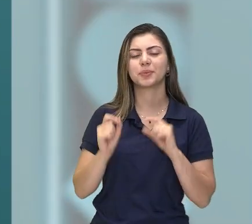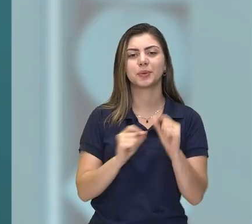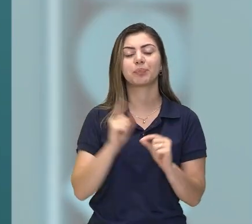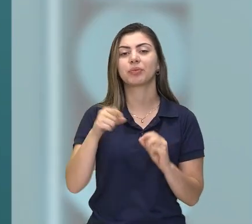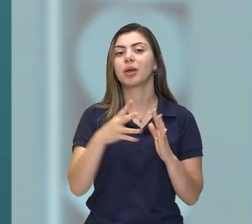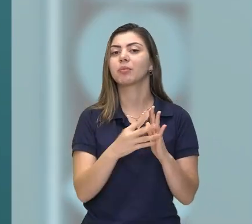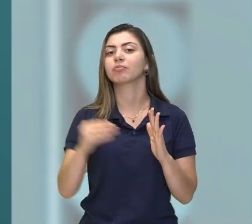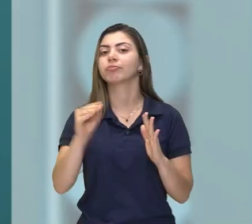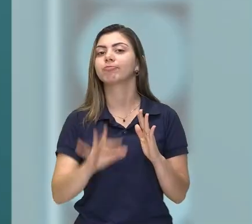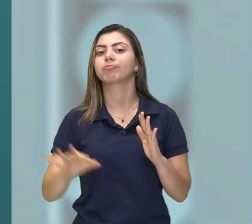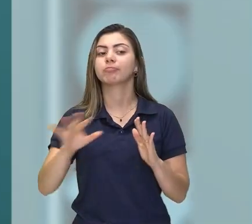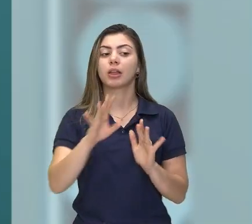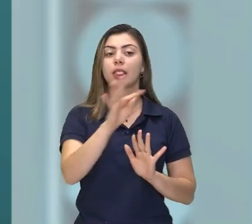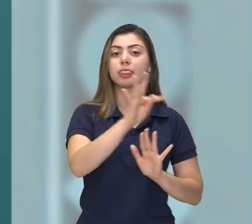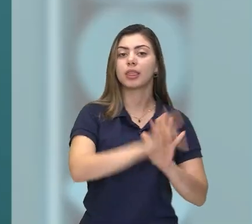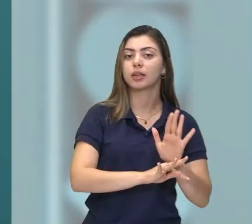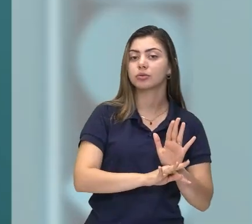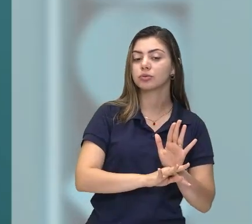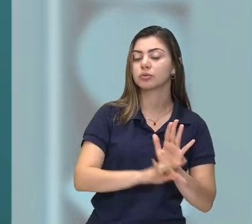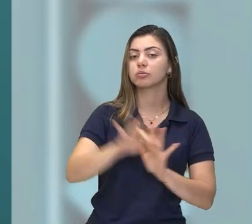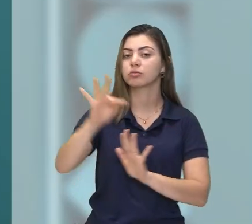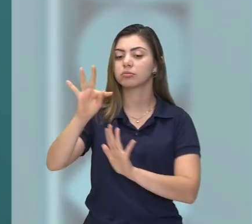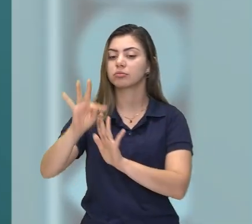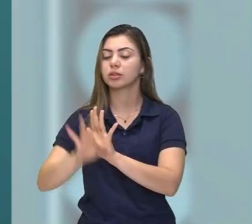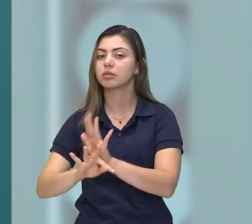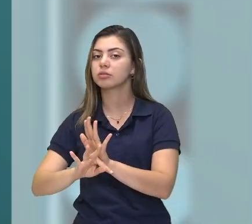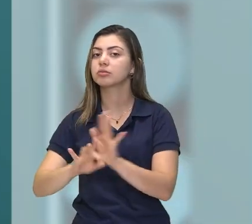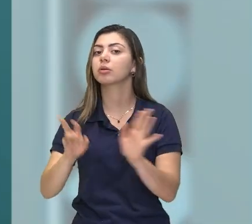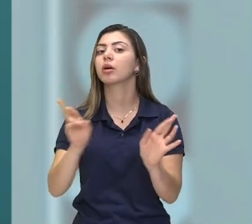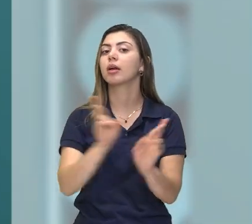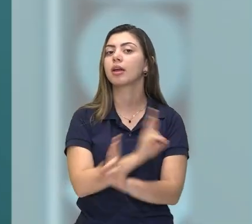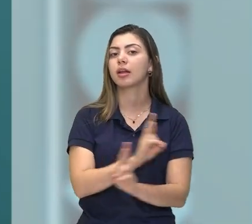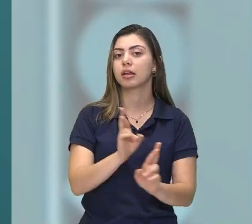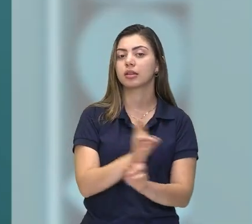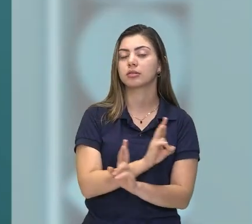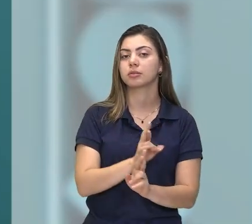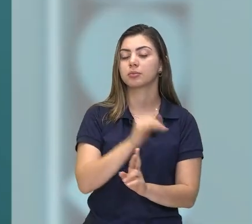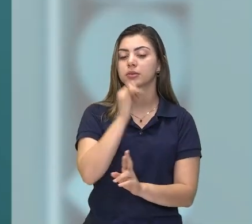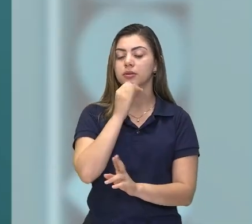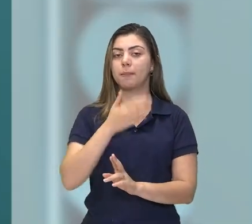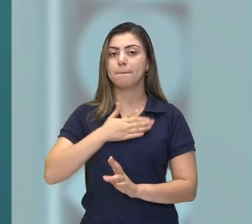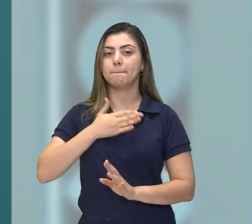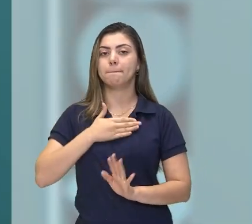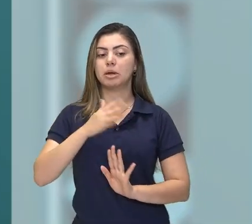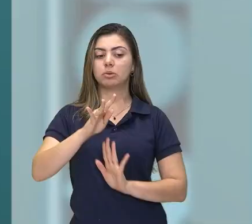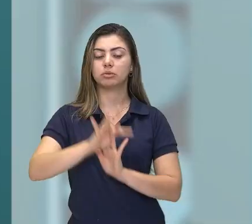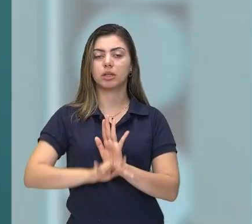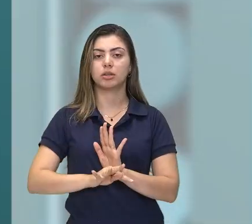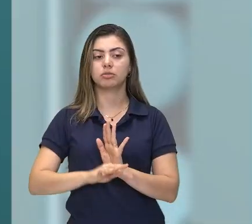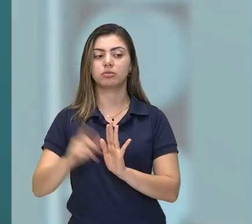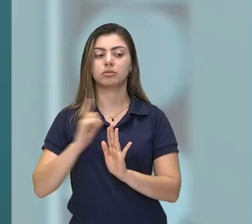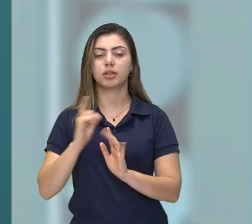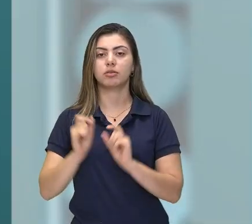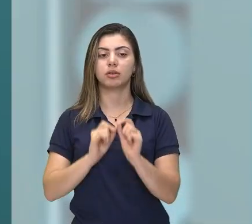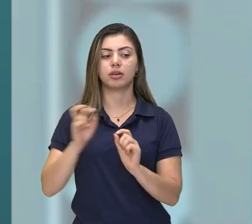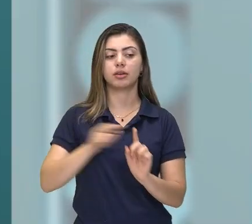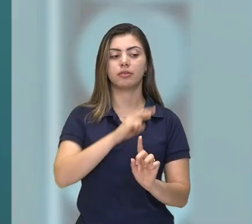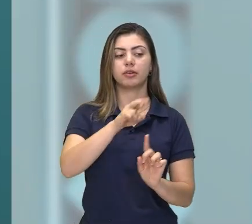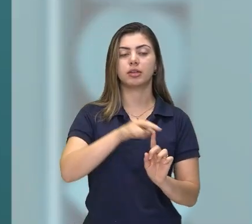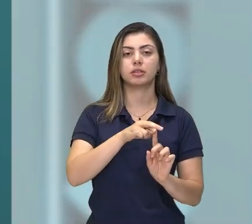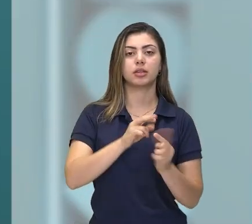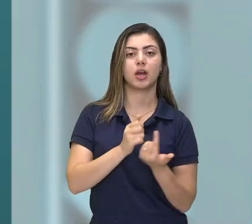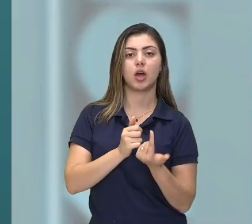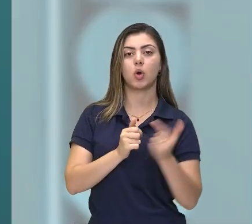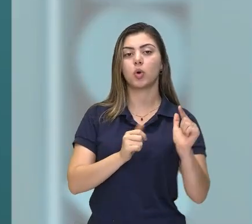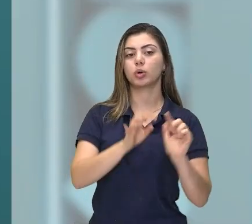intertextualidade é quando num texto de agora eu cito um texto já existente. Eu faço esse diálogo, como estava